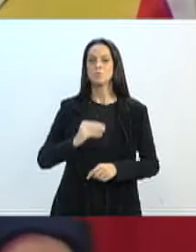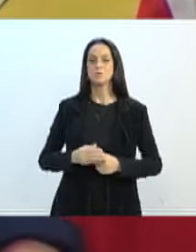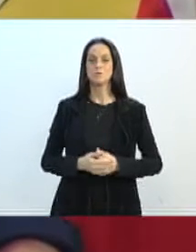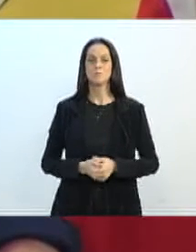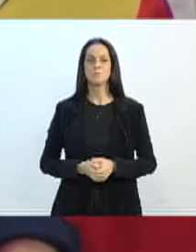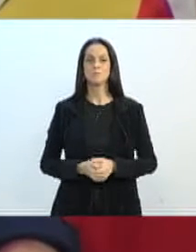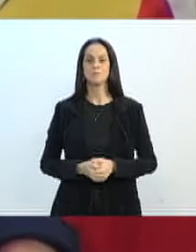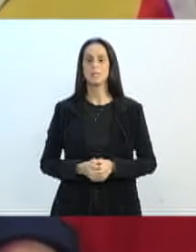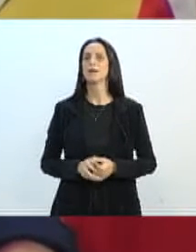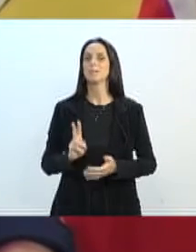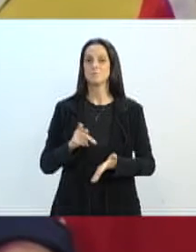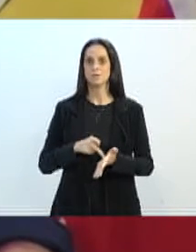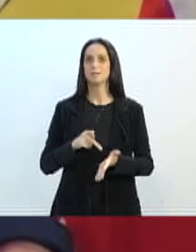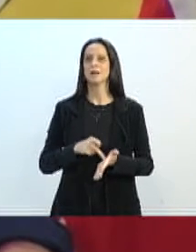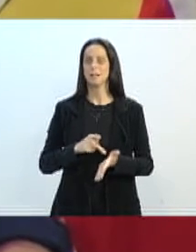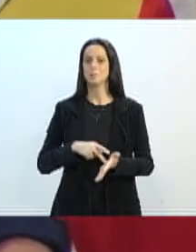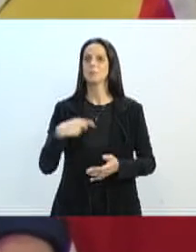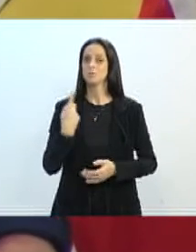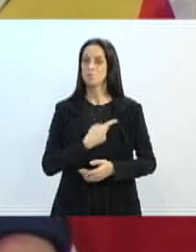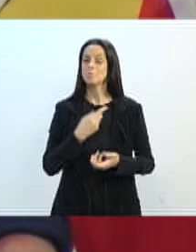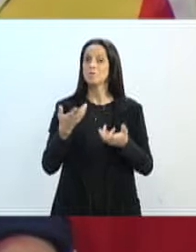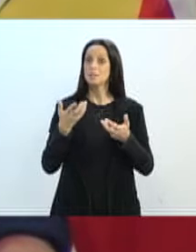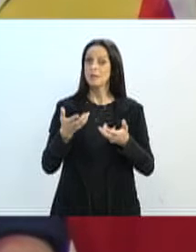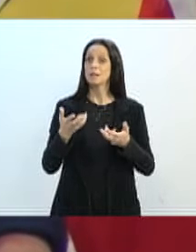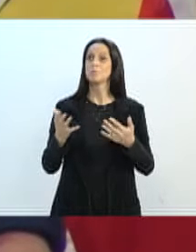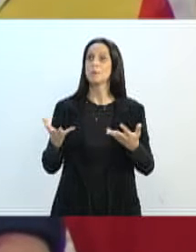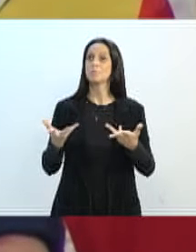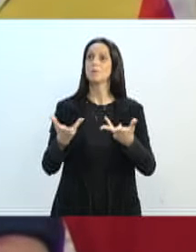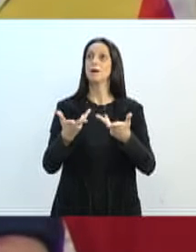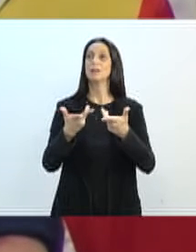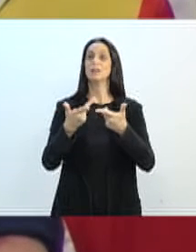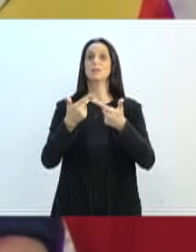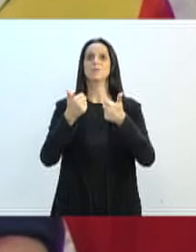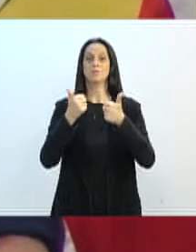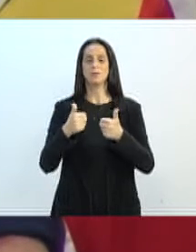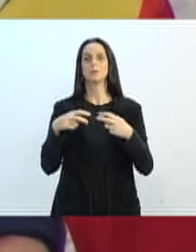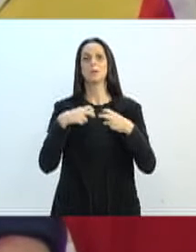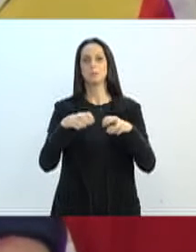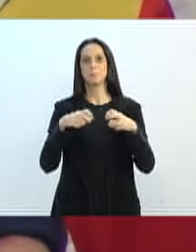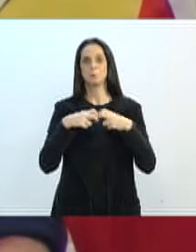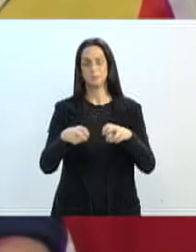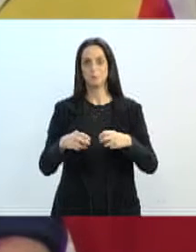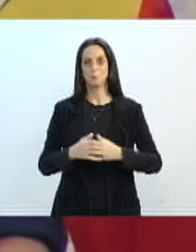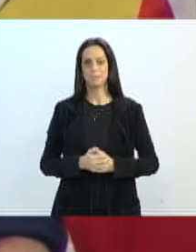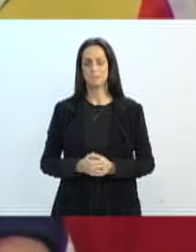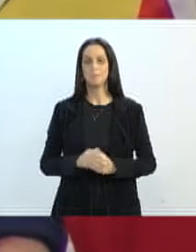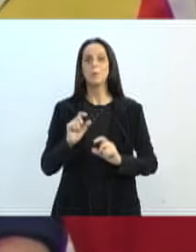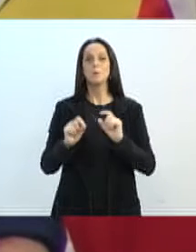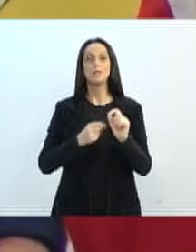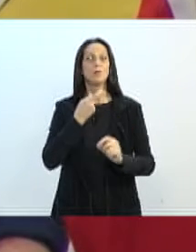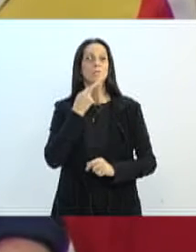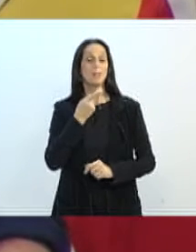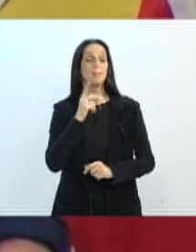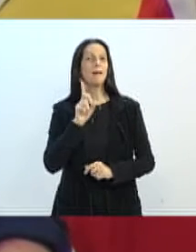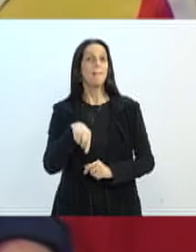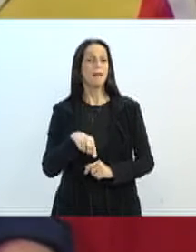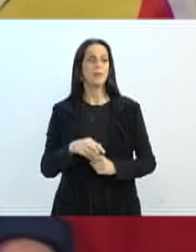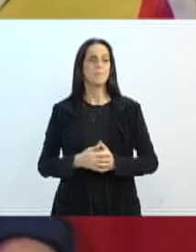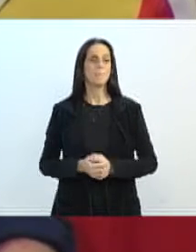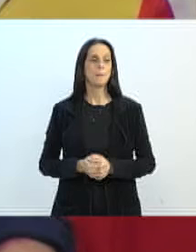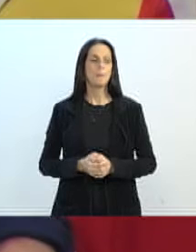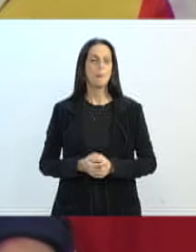dúvida nenhuma que nós esperamos buscar essa excelência na qualidade do transporte coletivo. O que eu fiz referência é que